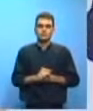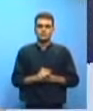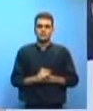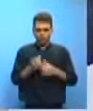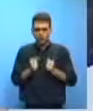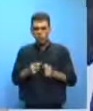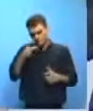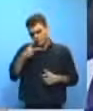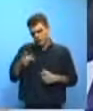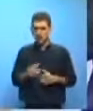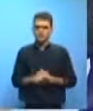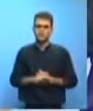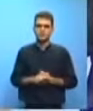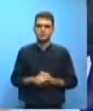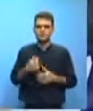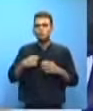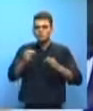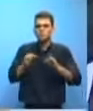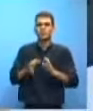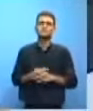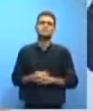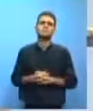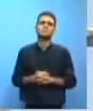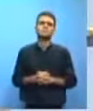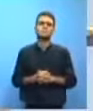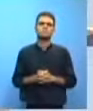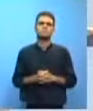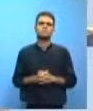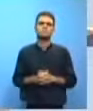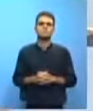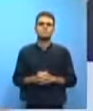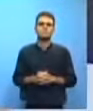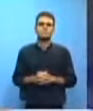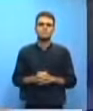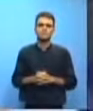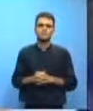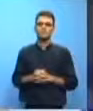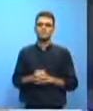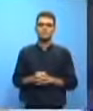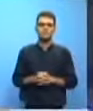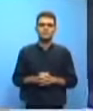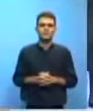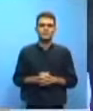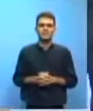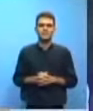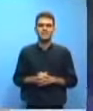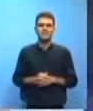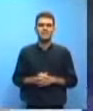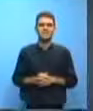Pode falar que eu estou preparado. Não, se for o que eu estou pensando, o senhor fala que eu mato ela e